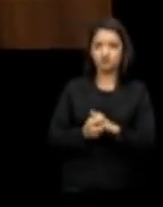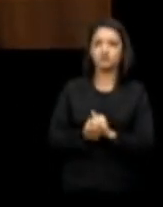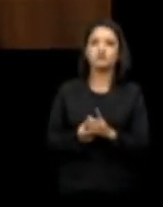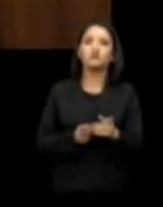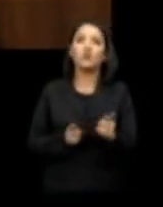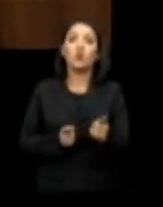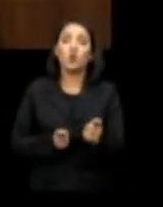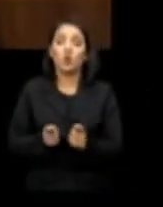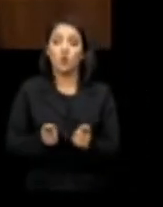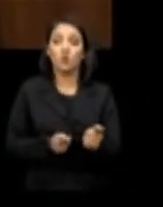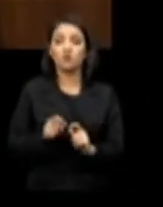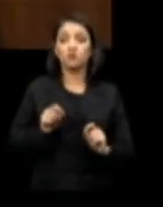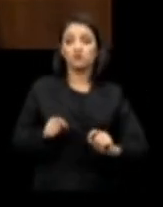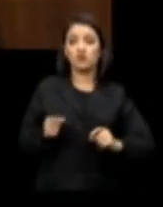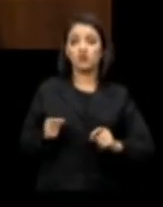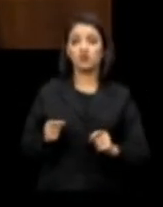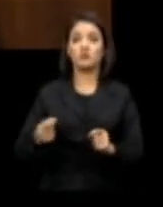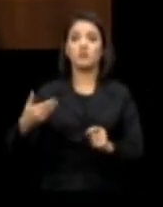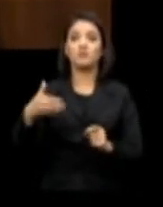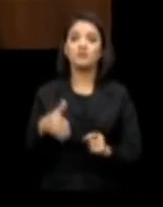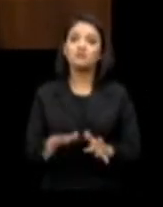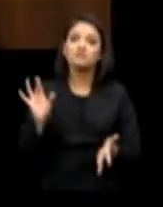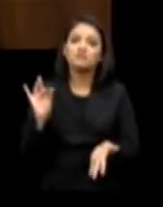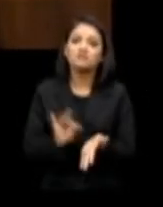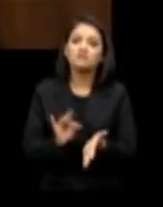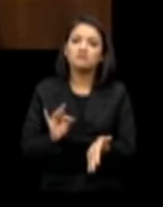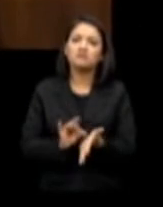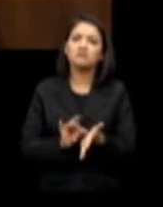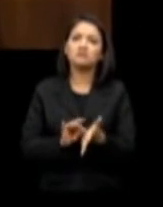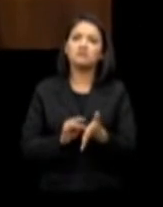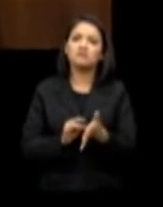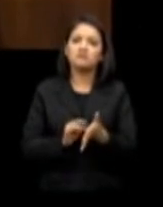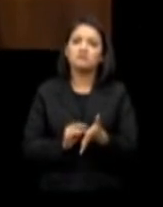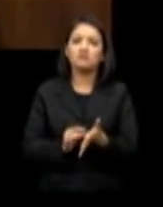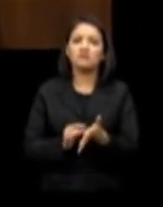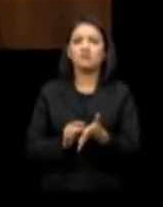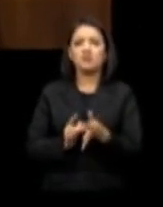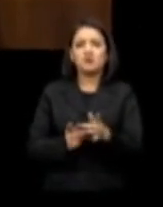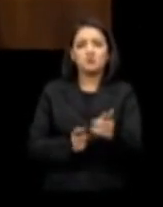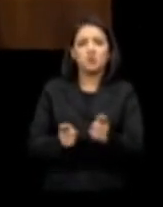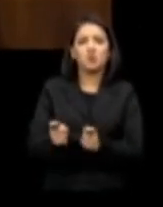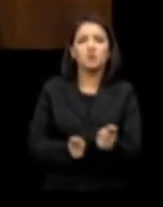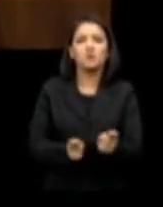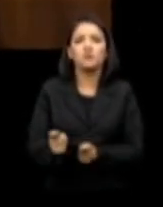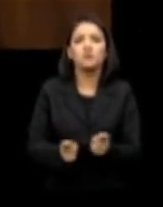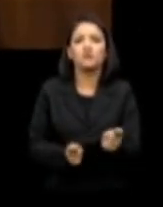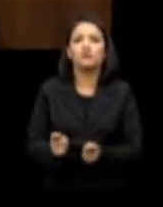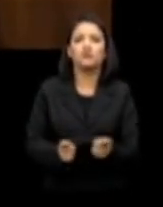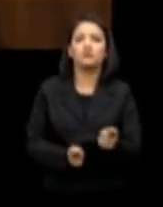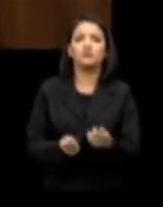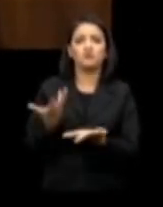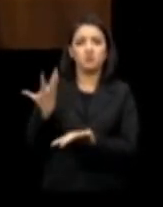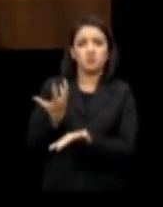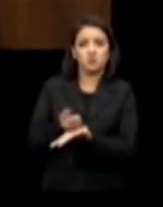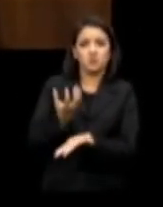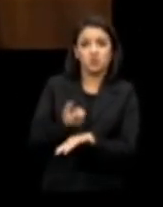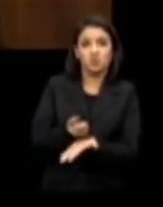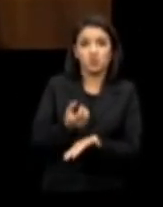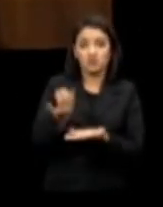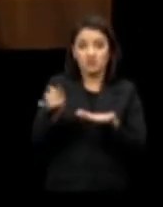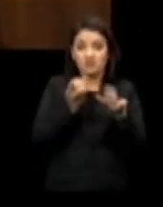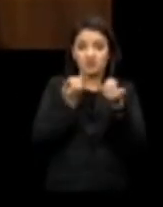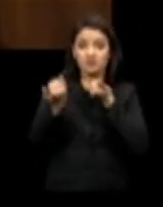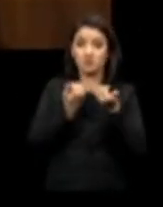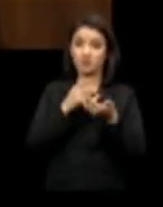da licitude do tratamento de dados. Isso se desdobra em um dever, aqui não cumprido pelo legislador, de dar ao